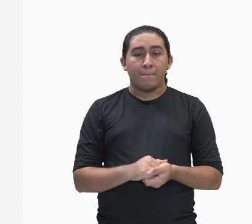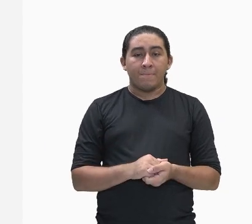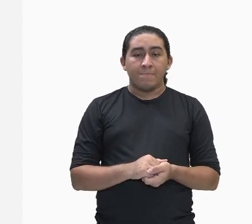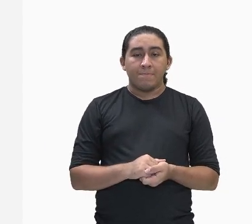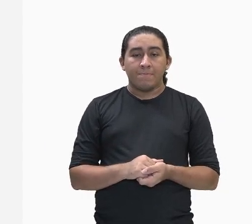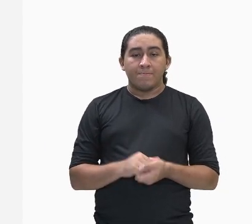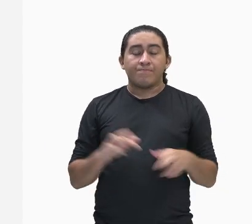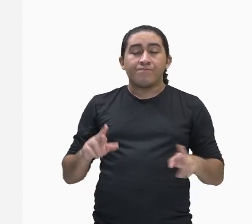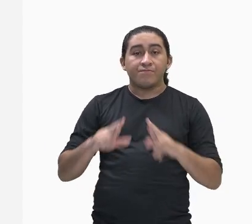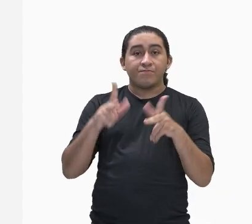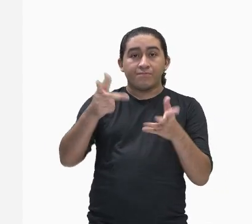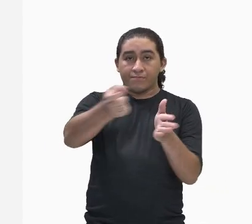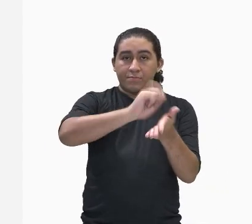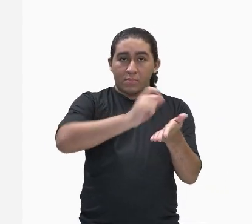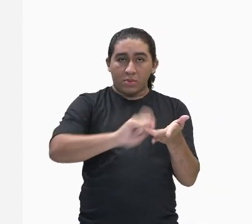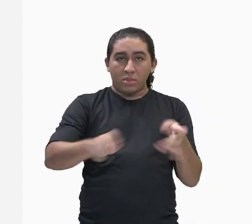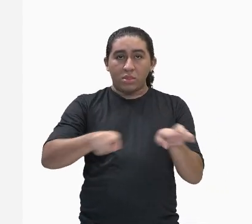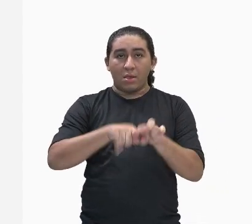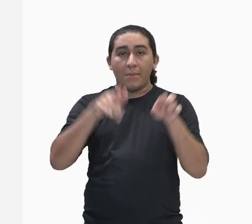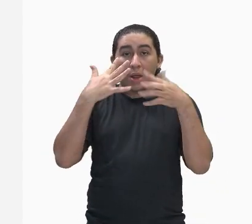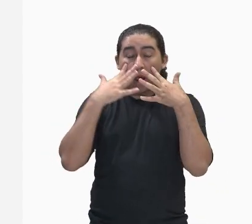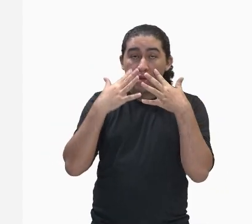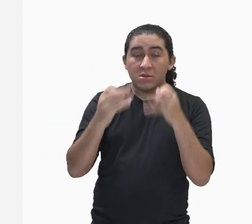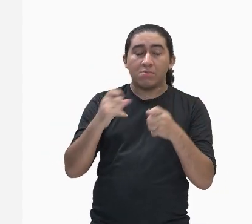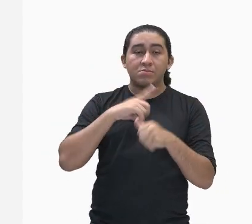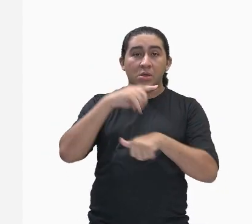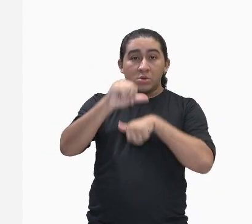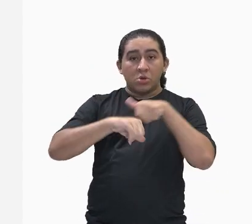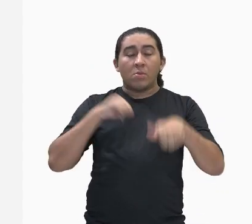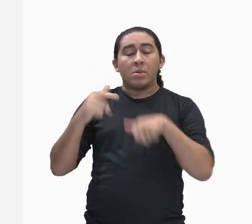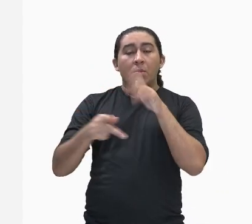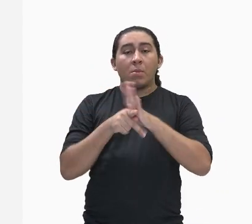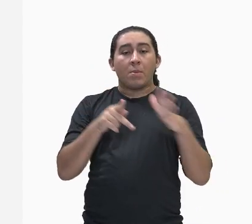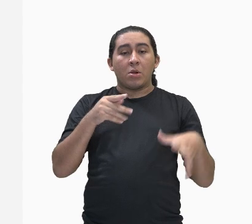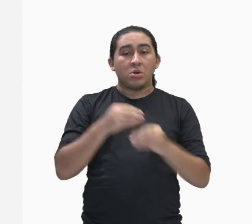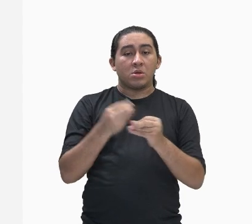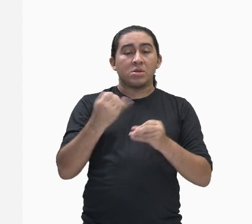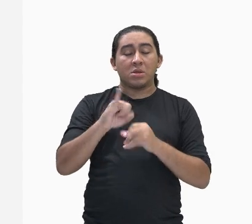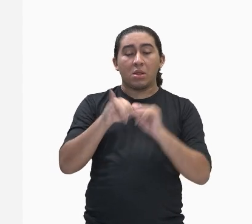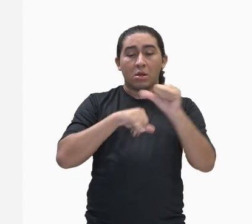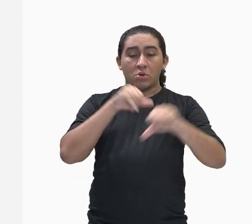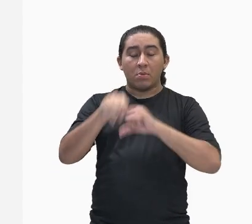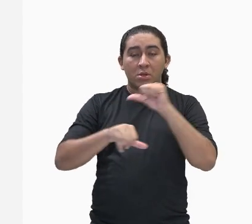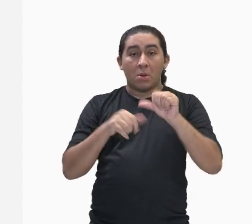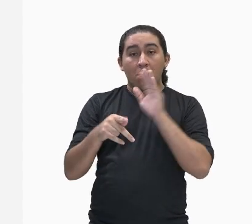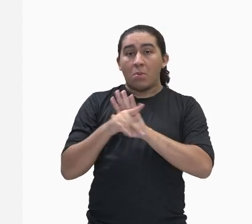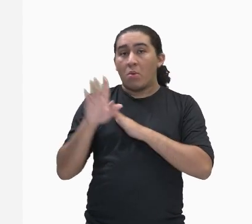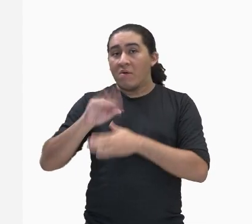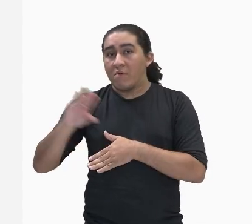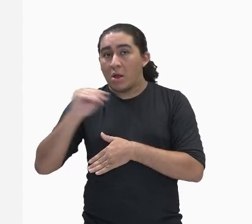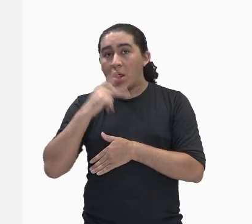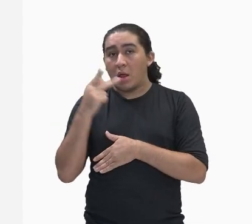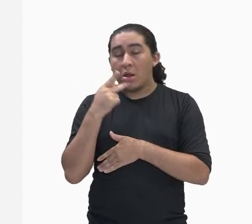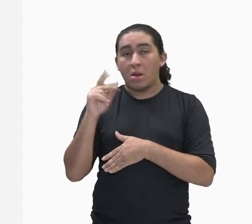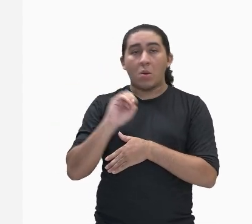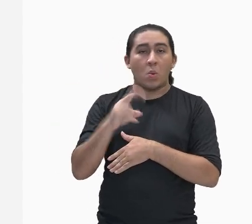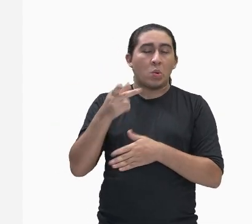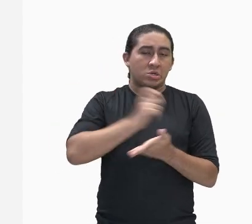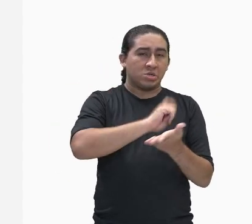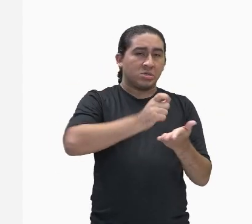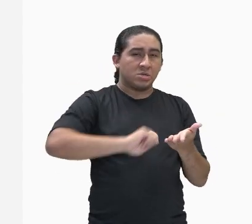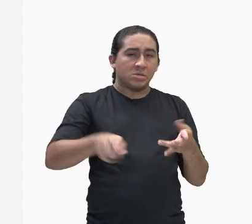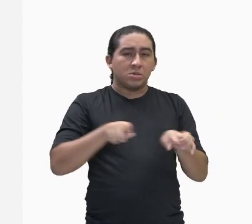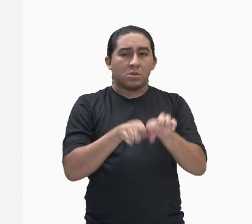ali, então veja que há alteração, a aglutinação se altera, seja na pronúncia, na